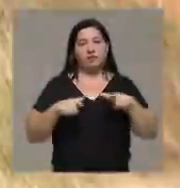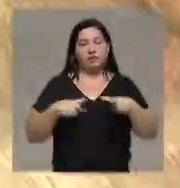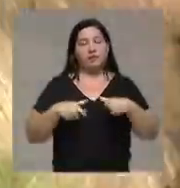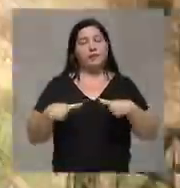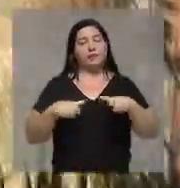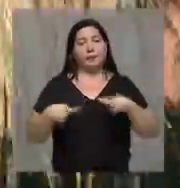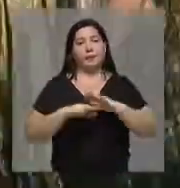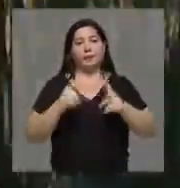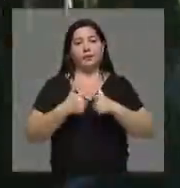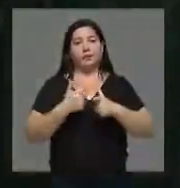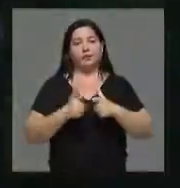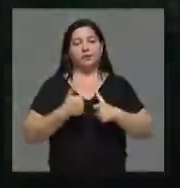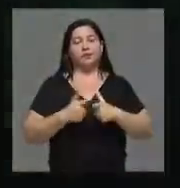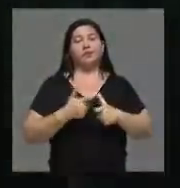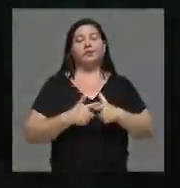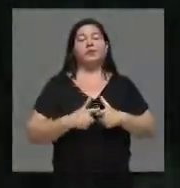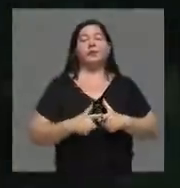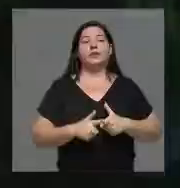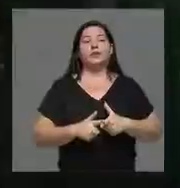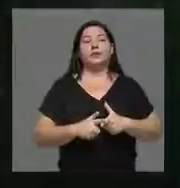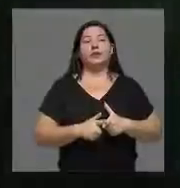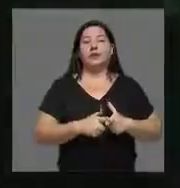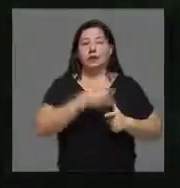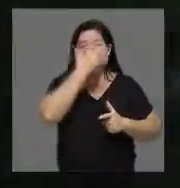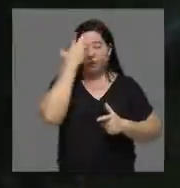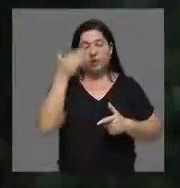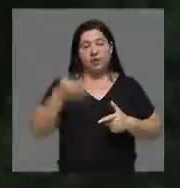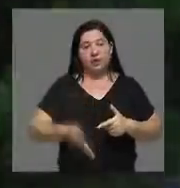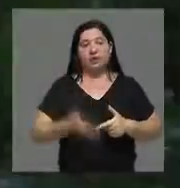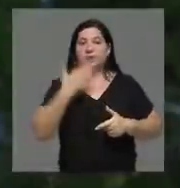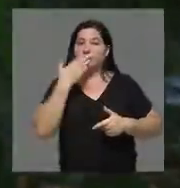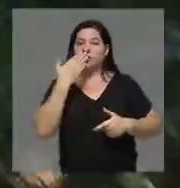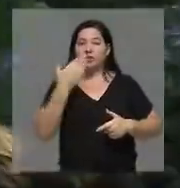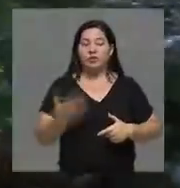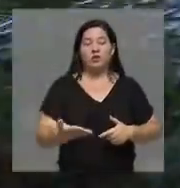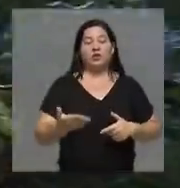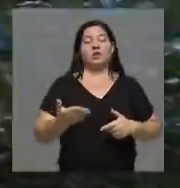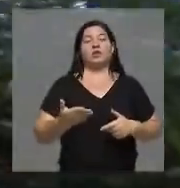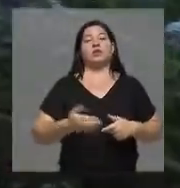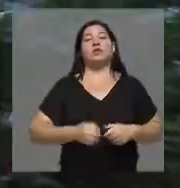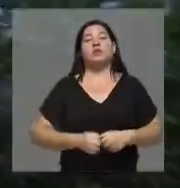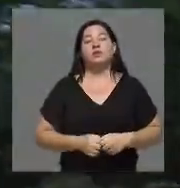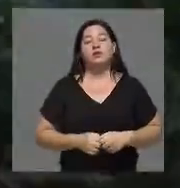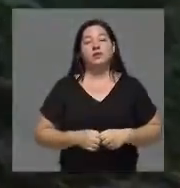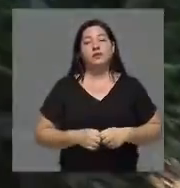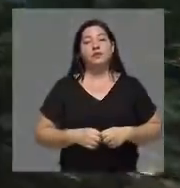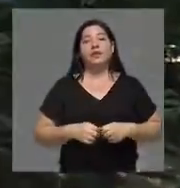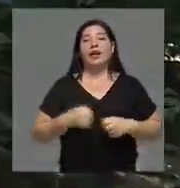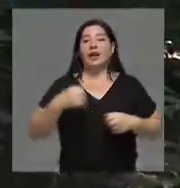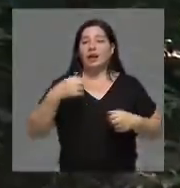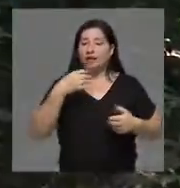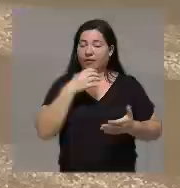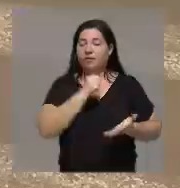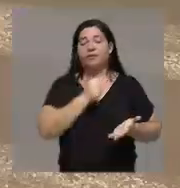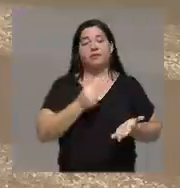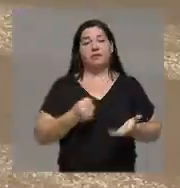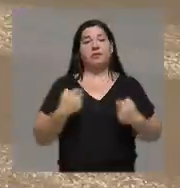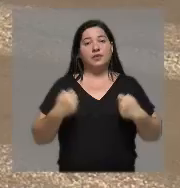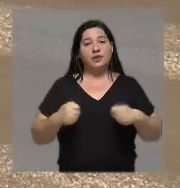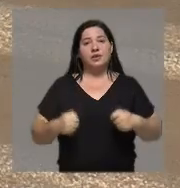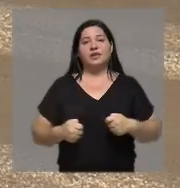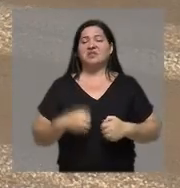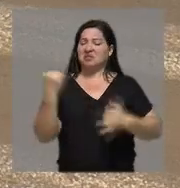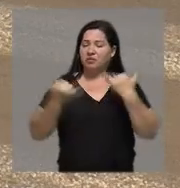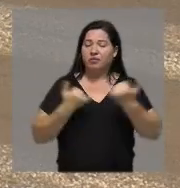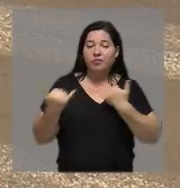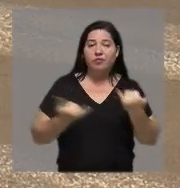solucionado todos esses problemas. Ouvindo aqui os moradores que estão fazendo os requerimentos, as reivindicações, é devida, toda reclamação